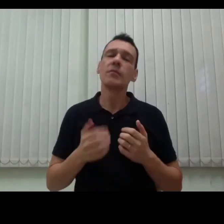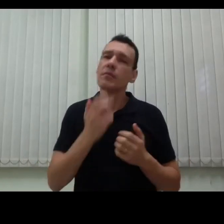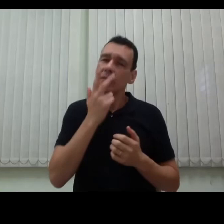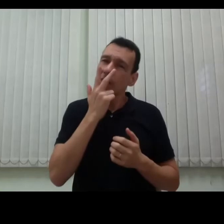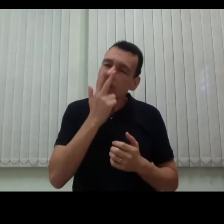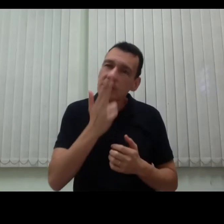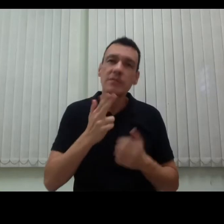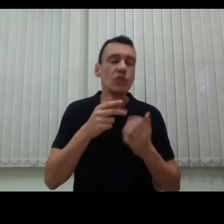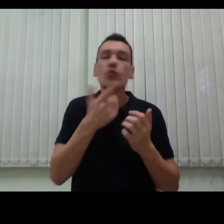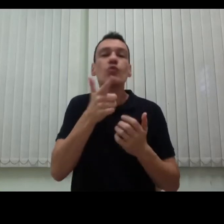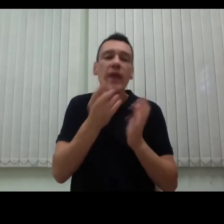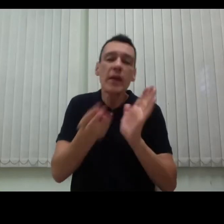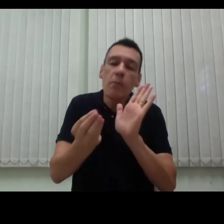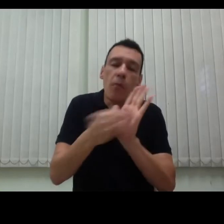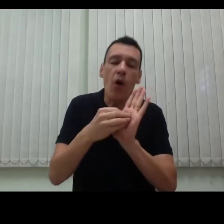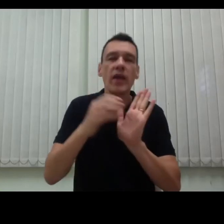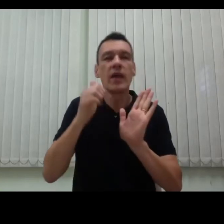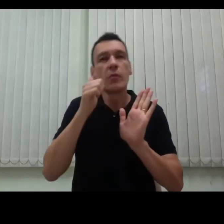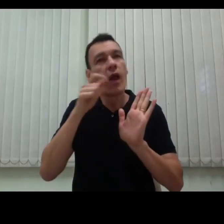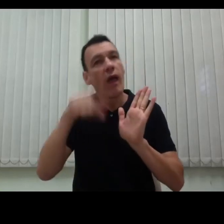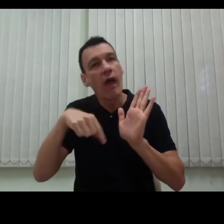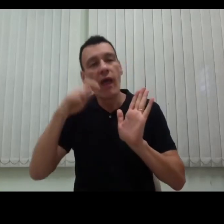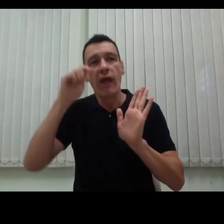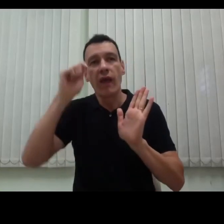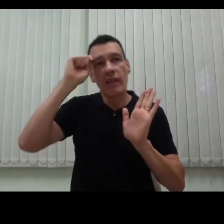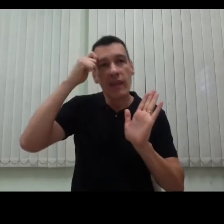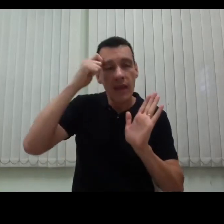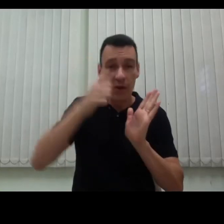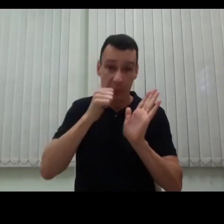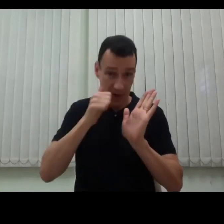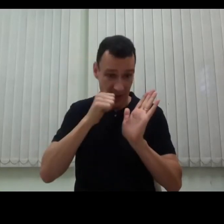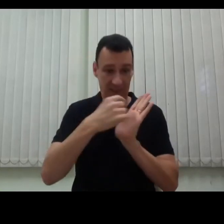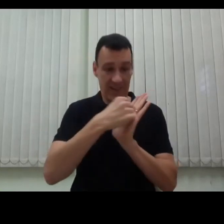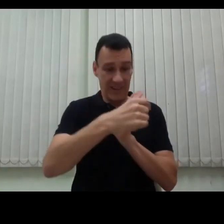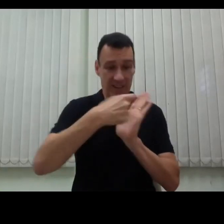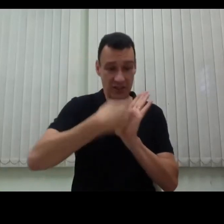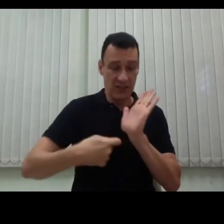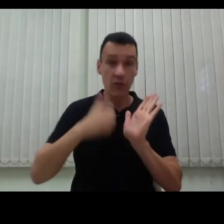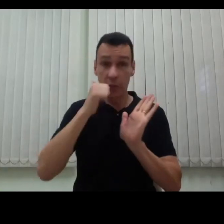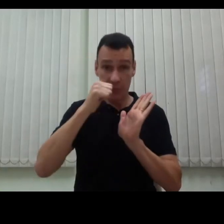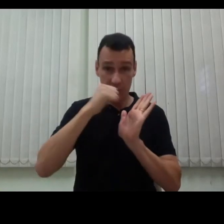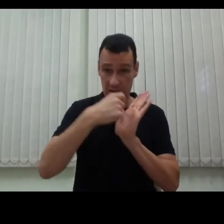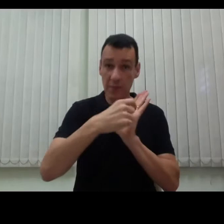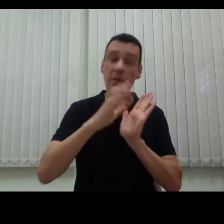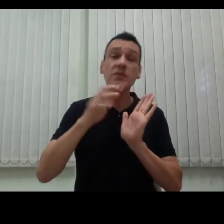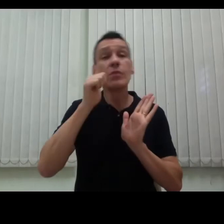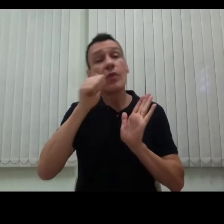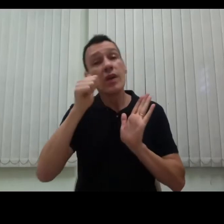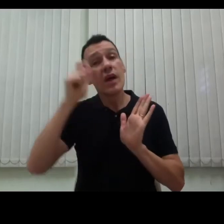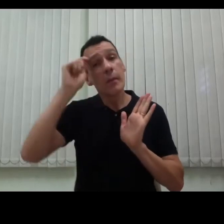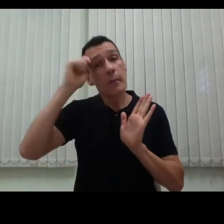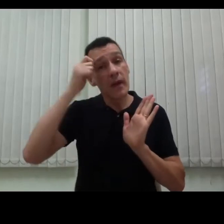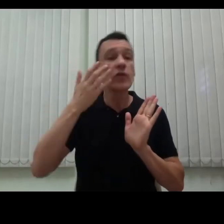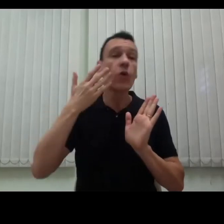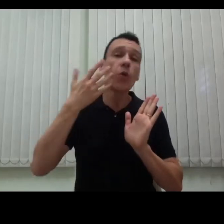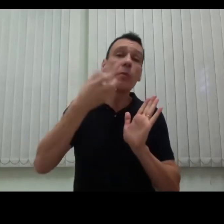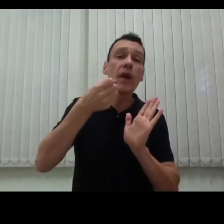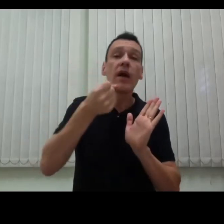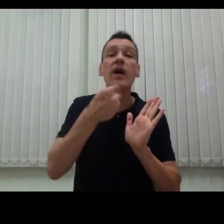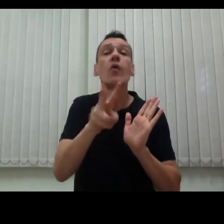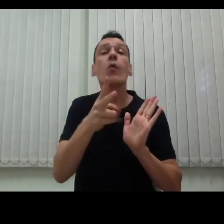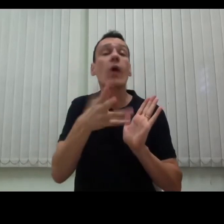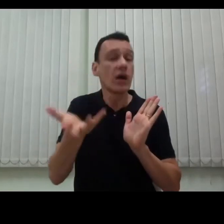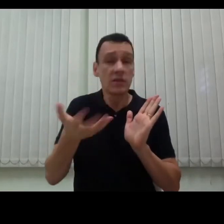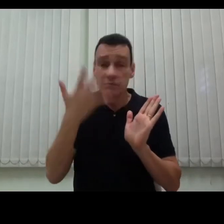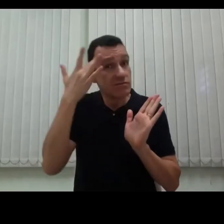né? Independente de nós sermos brancos ou de nós sermos negros. Então, este movimento da gente identificar essa ausência,